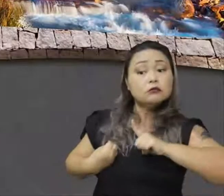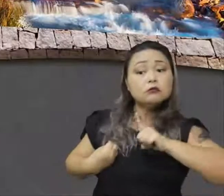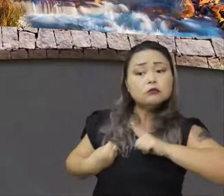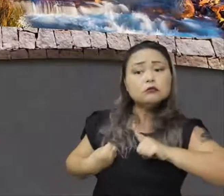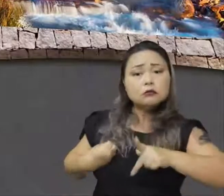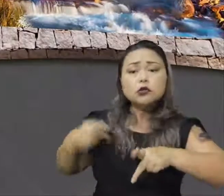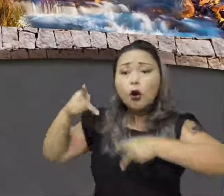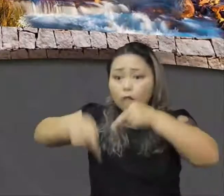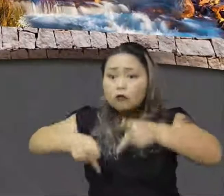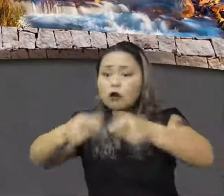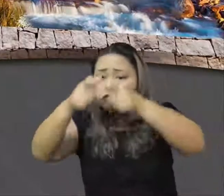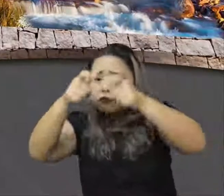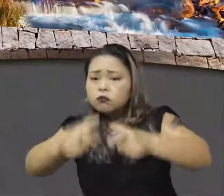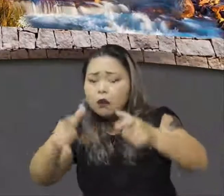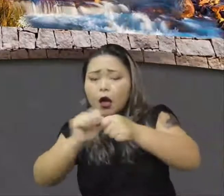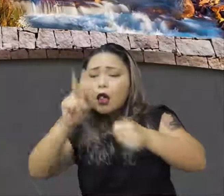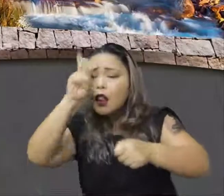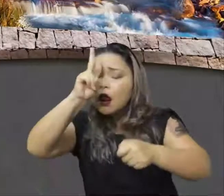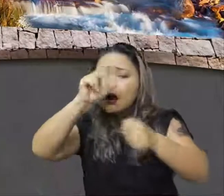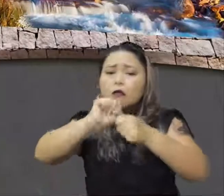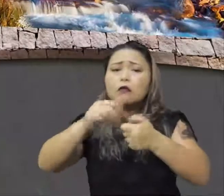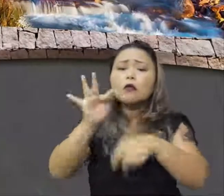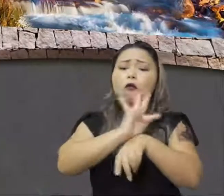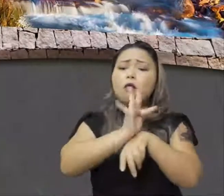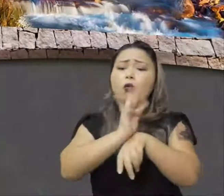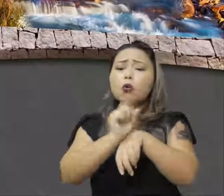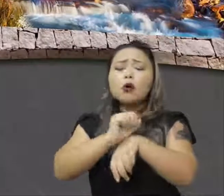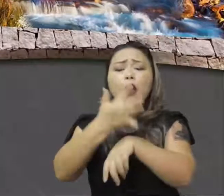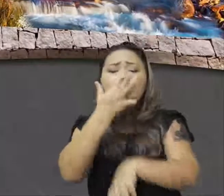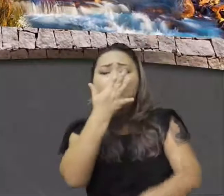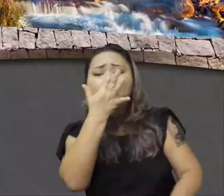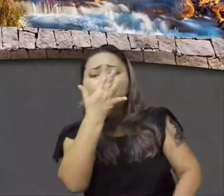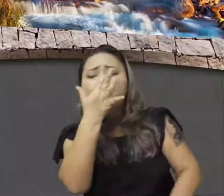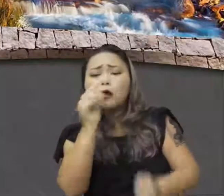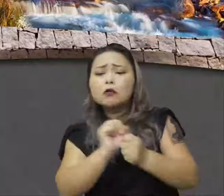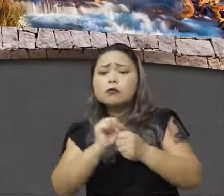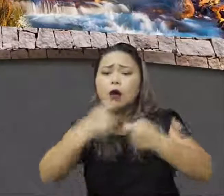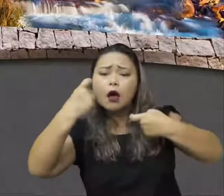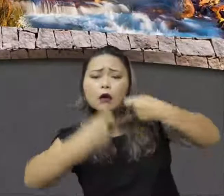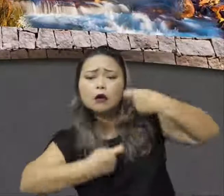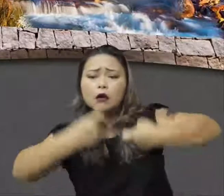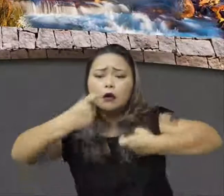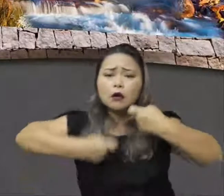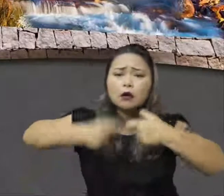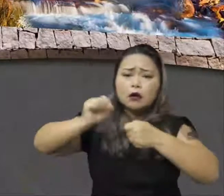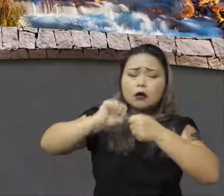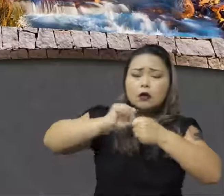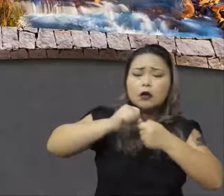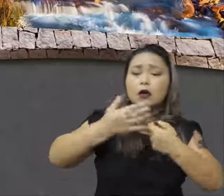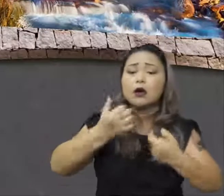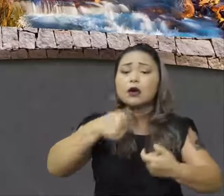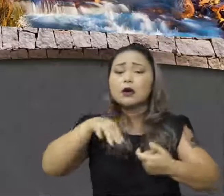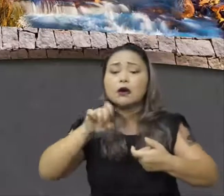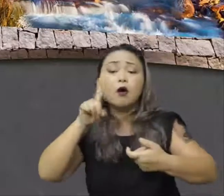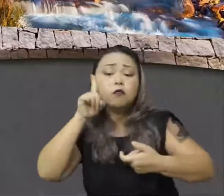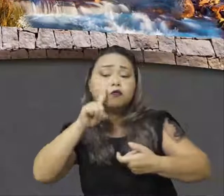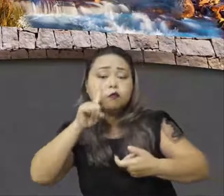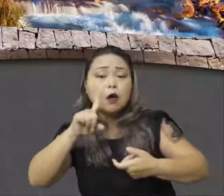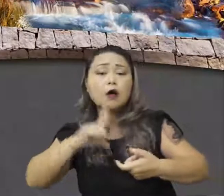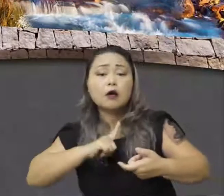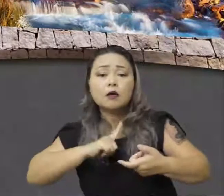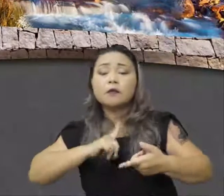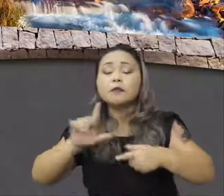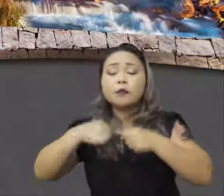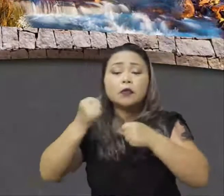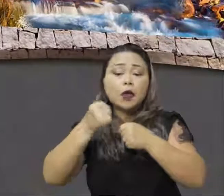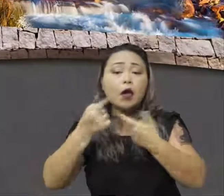povos locais. É só você lembrar aquele filme que tu assistiu, de Guerra dos Estadunidenses, que nós vamos ter chamando sempre